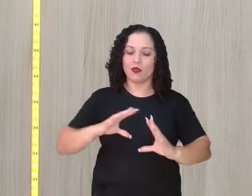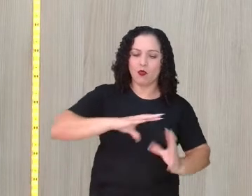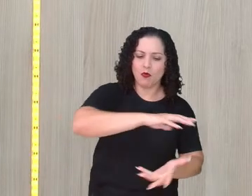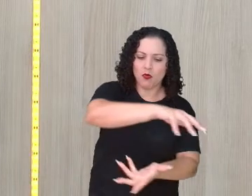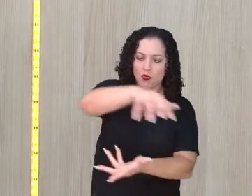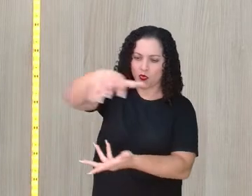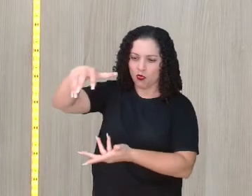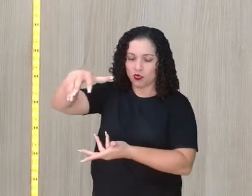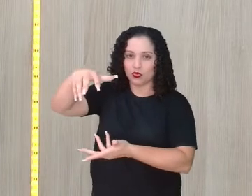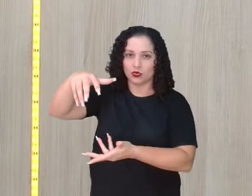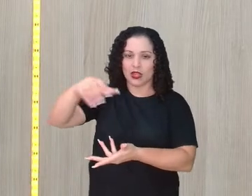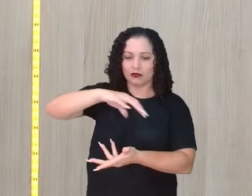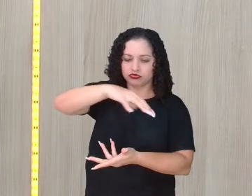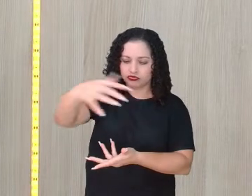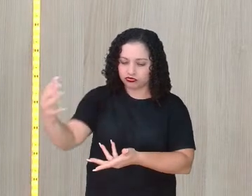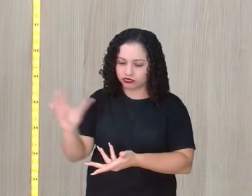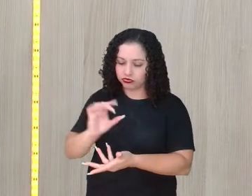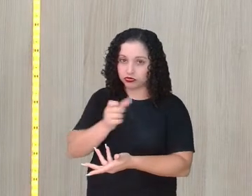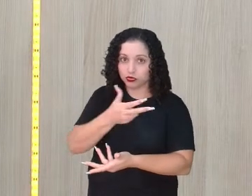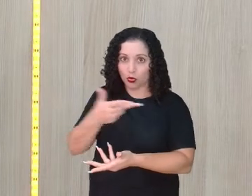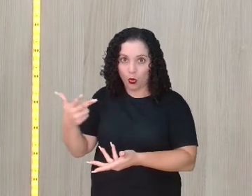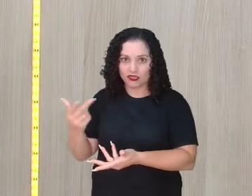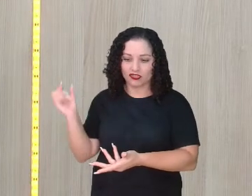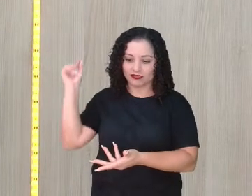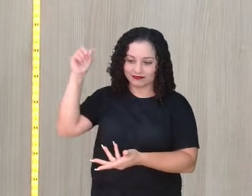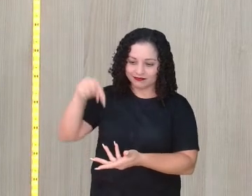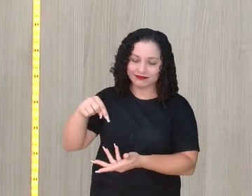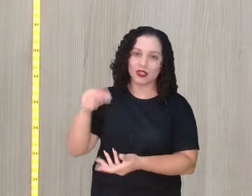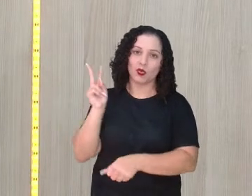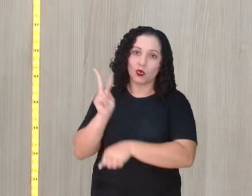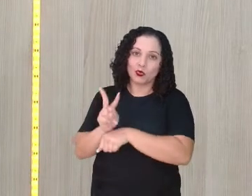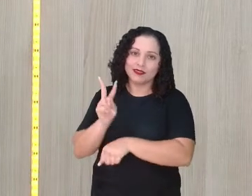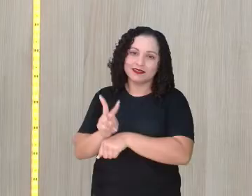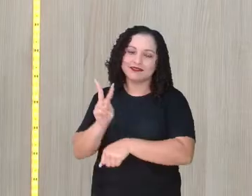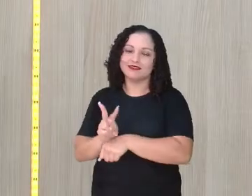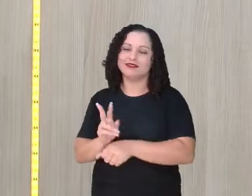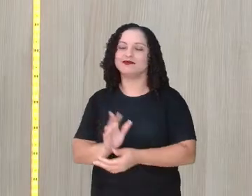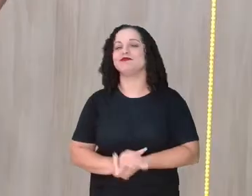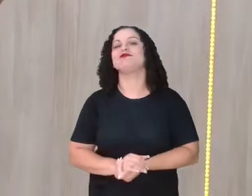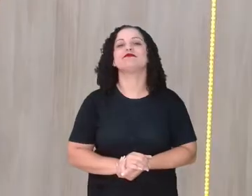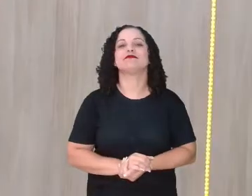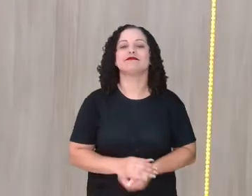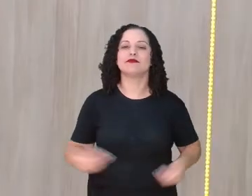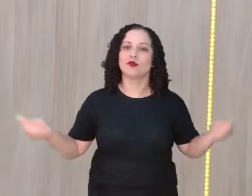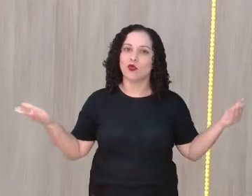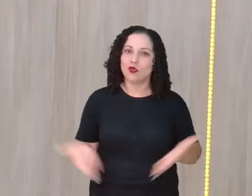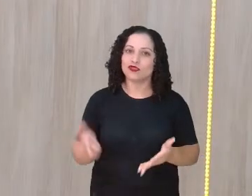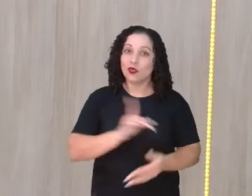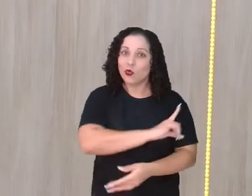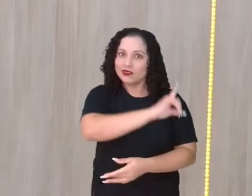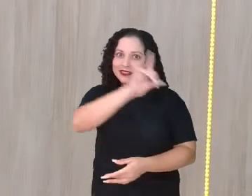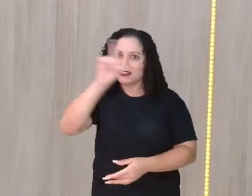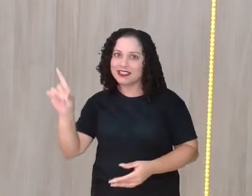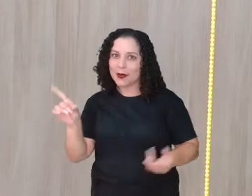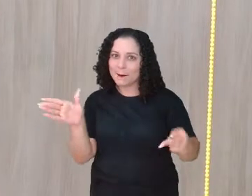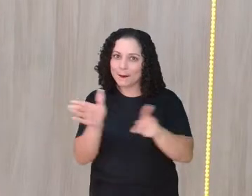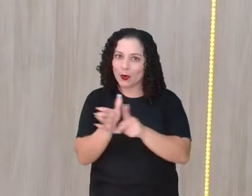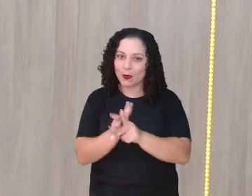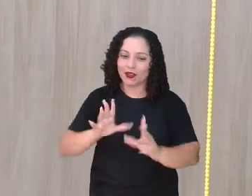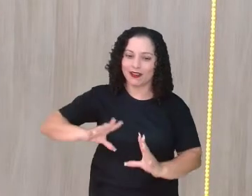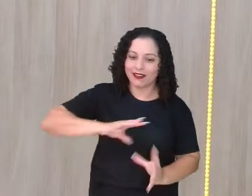os nossos recursos naturais, tá certo? Pois então, vamos lá, ficar atenta, professora. Dia Mundial da Terra, professora. Isso.